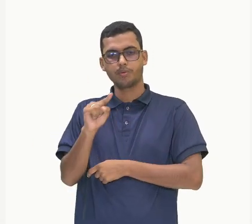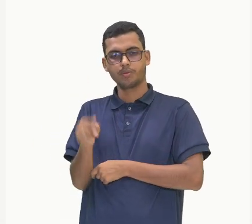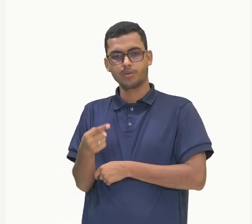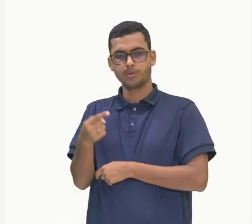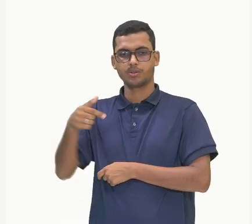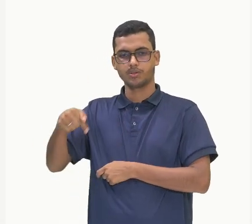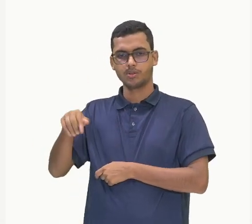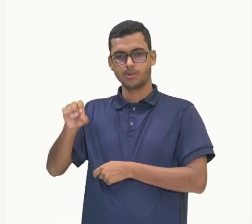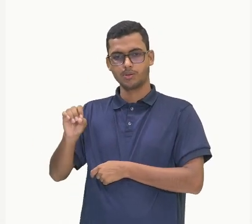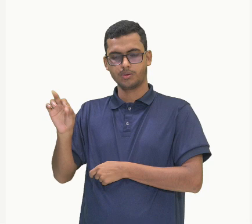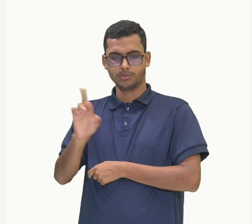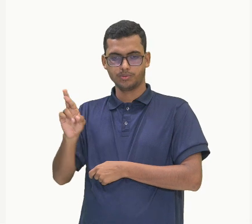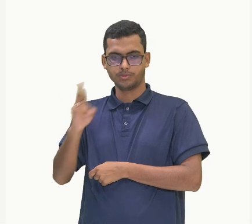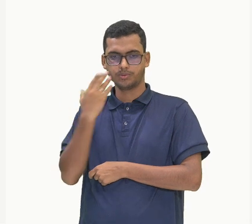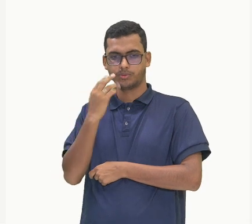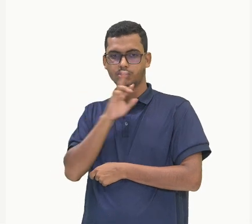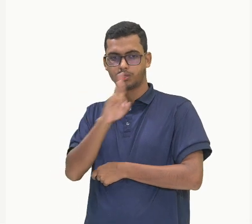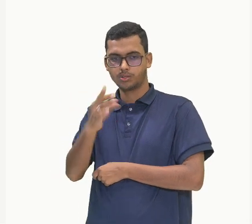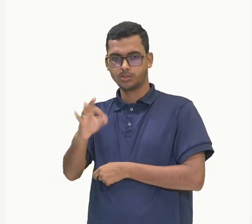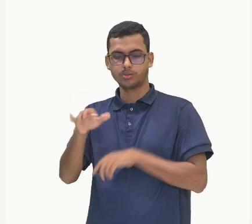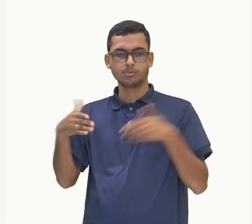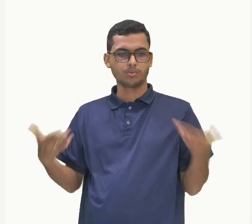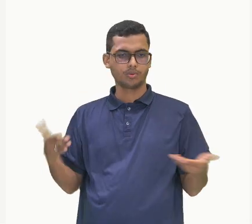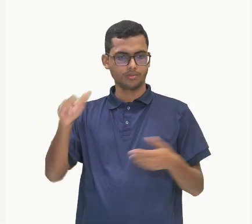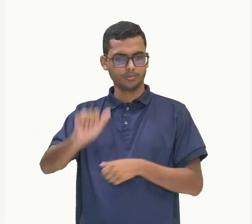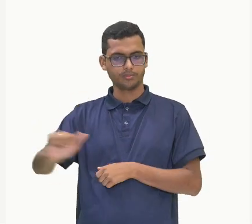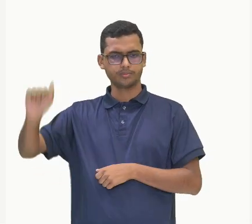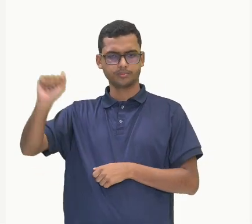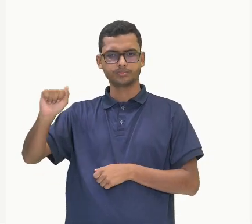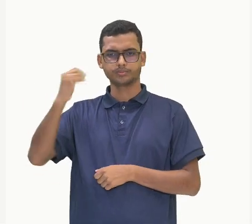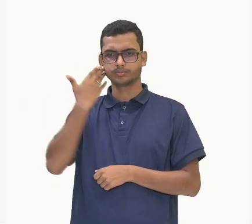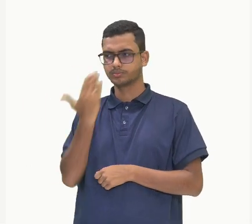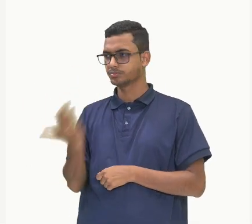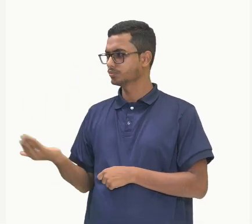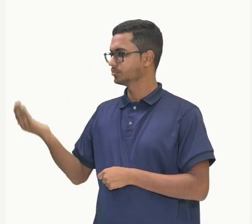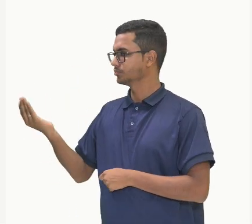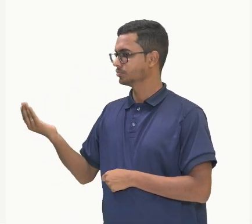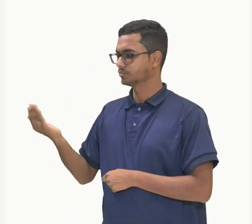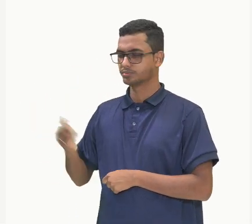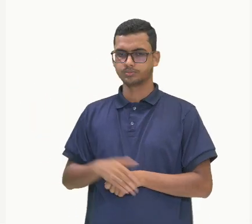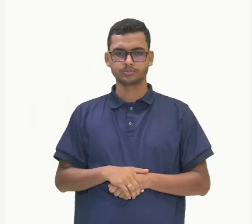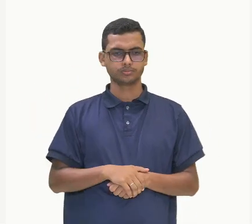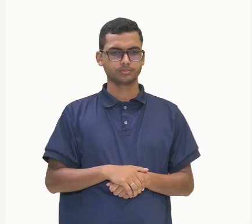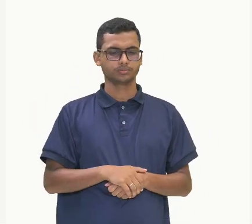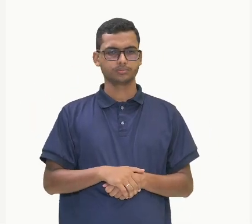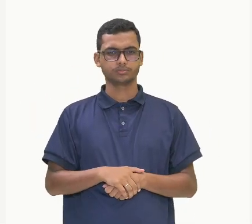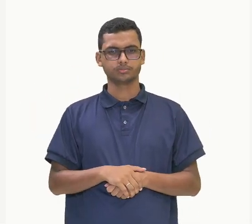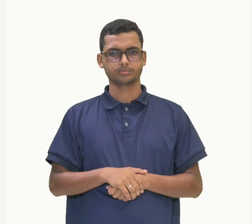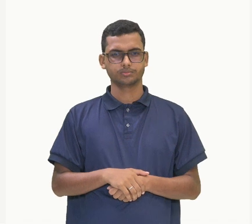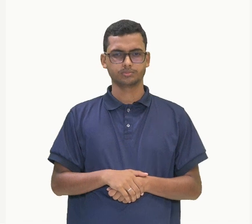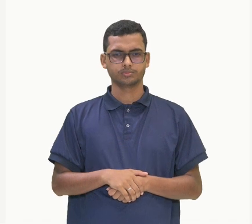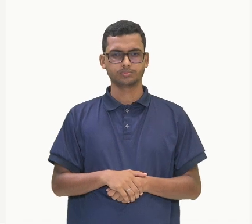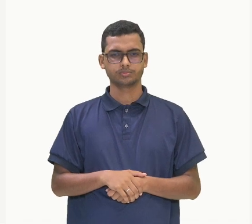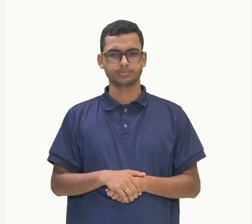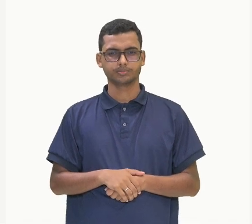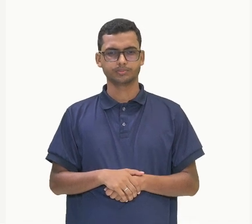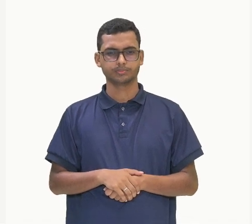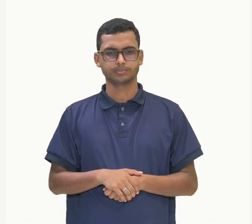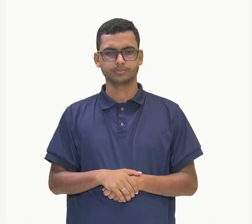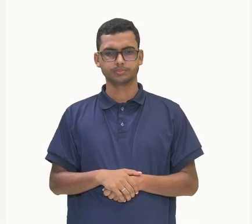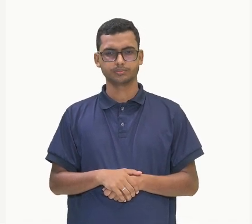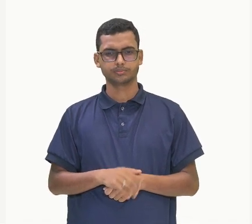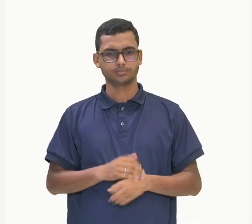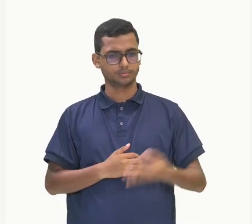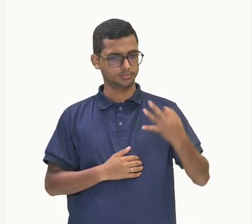nossa alternativa correta é a nossa queridíssima letra A, R$ 1,70.